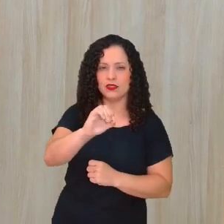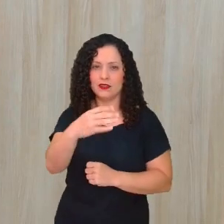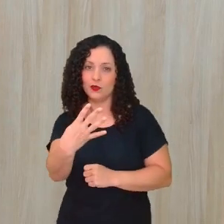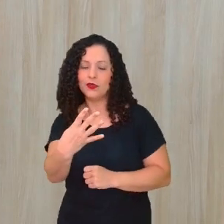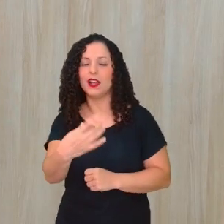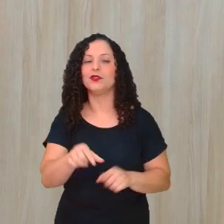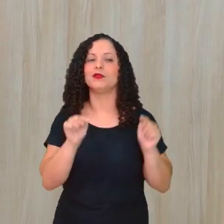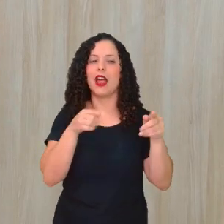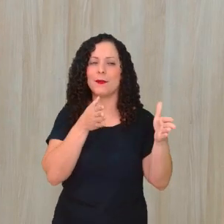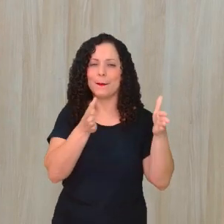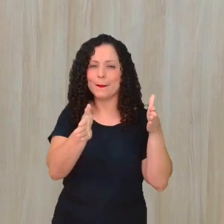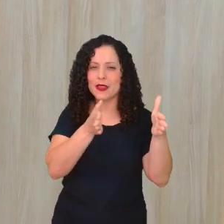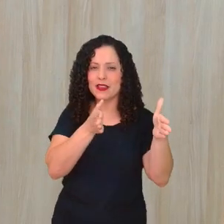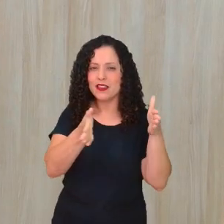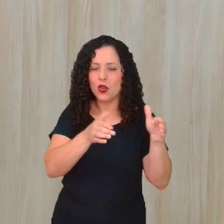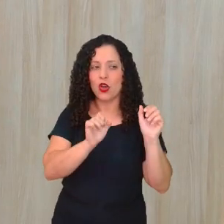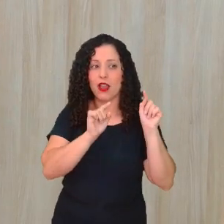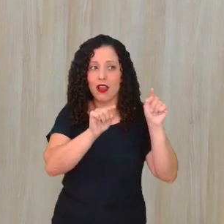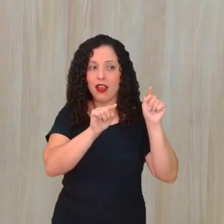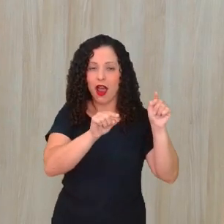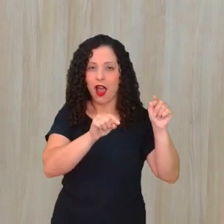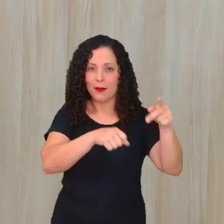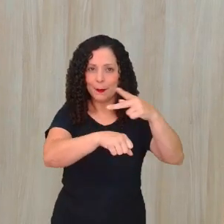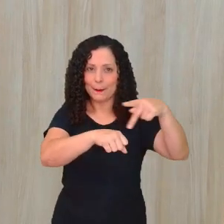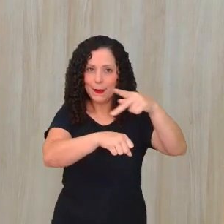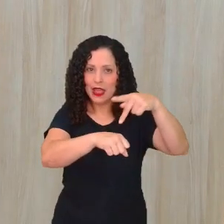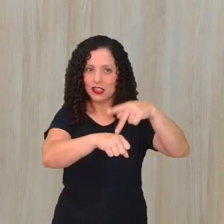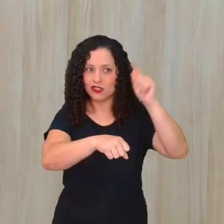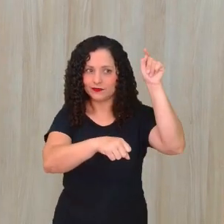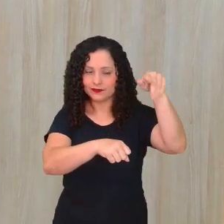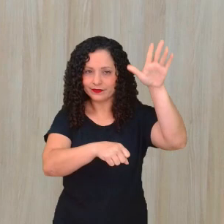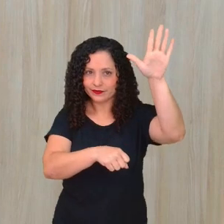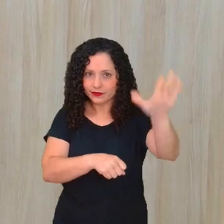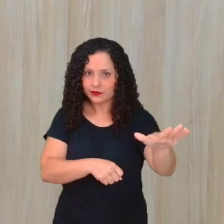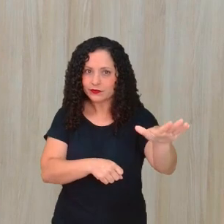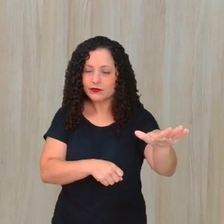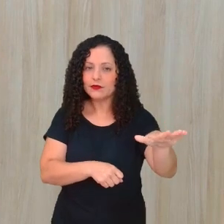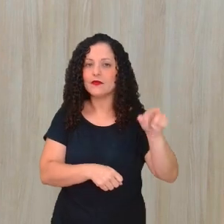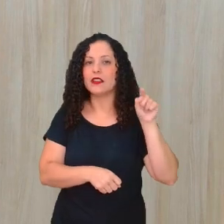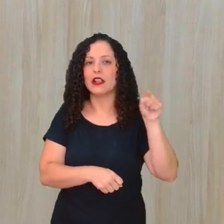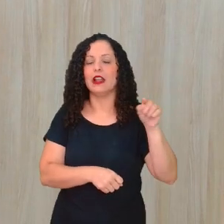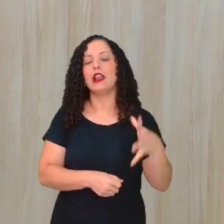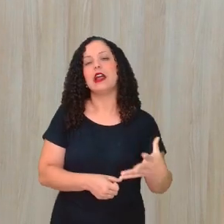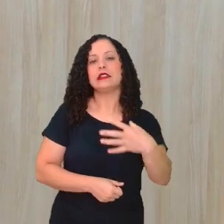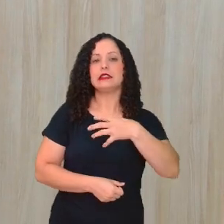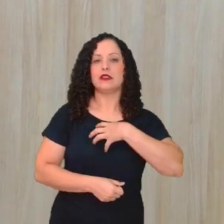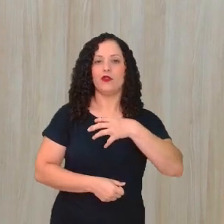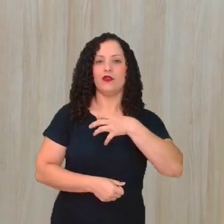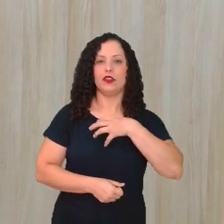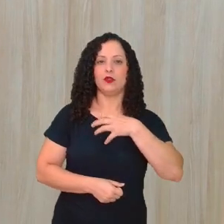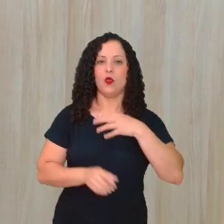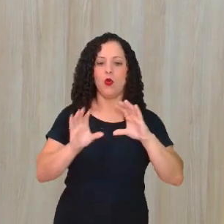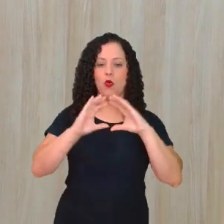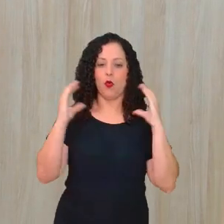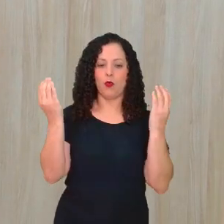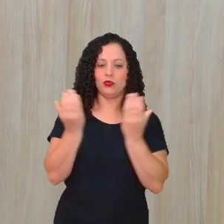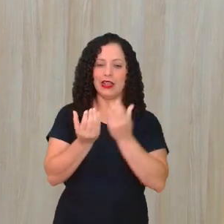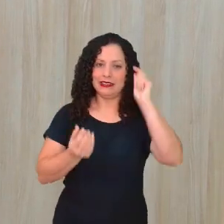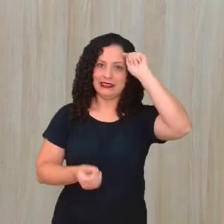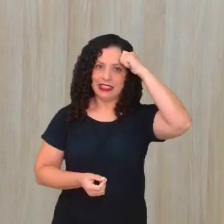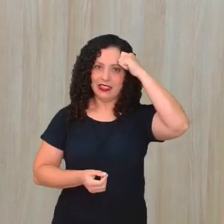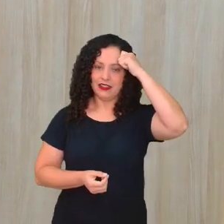e o pessoal, né, naquele momento ali em Salvador, né, essa comunidade